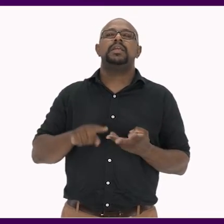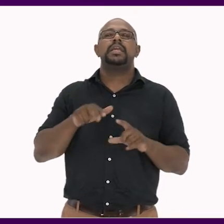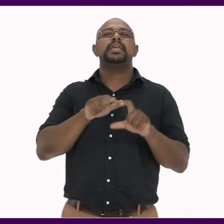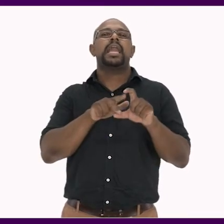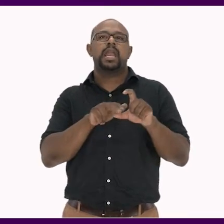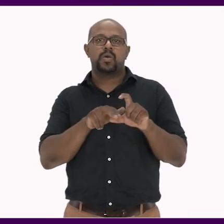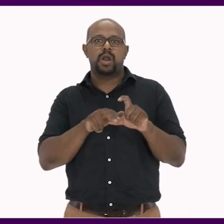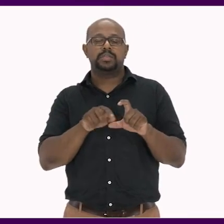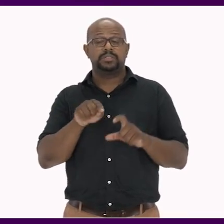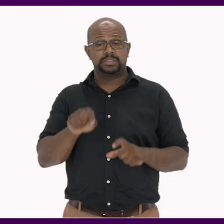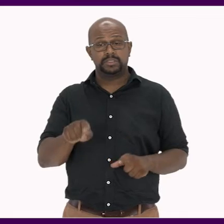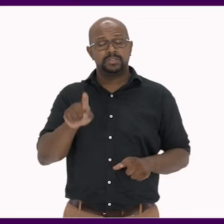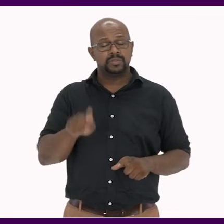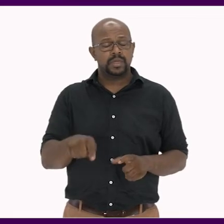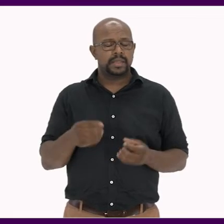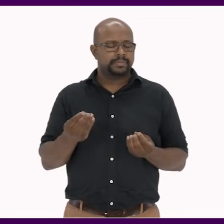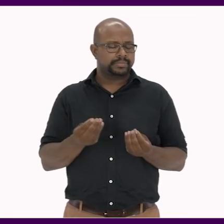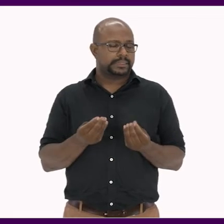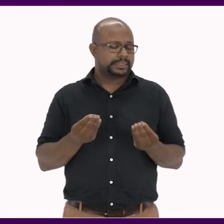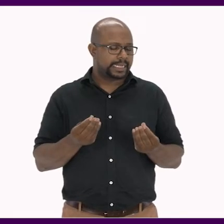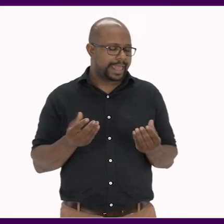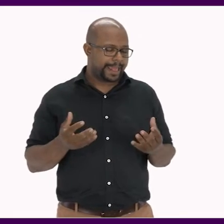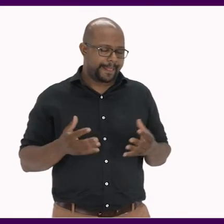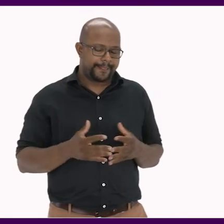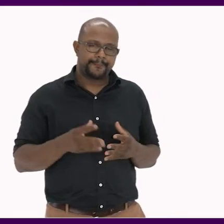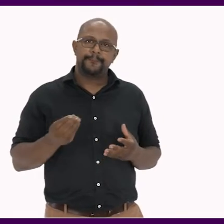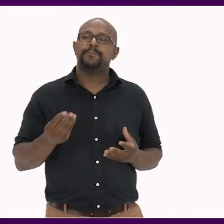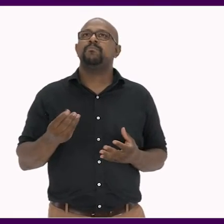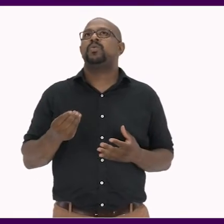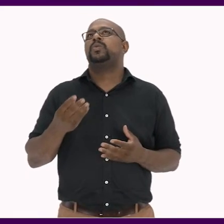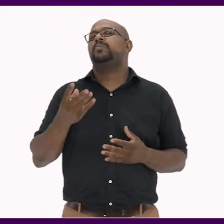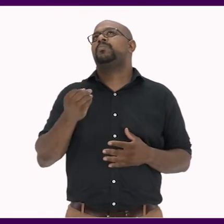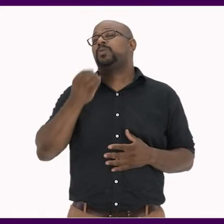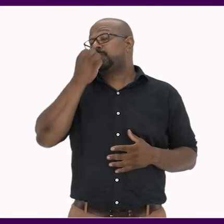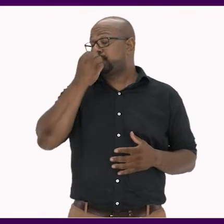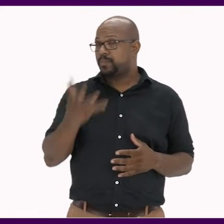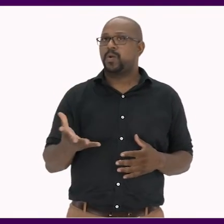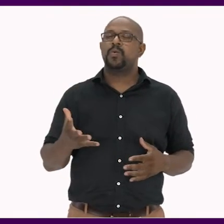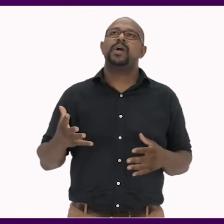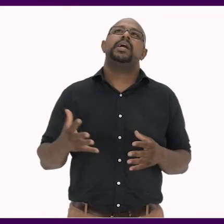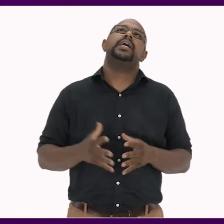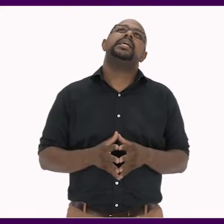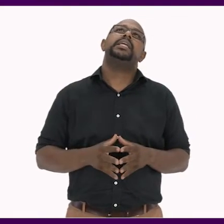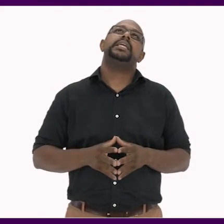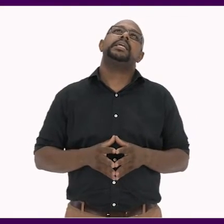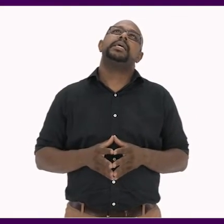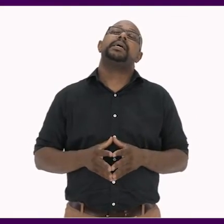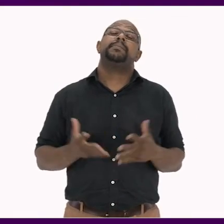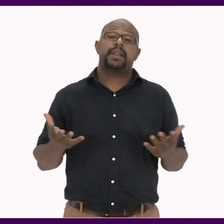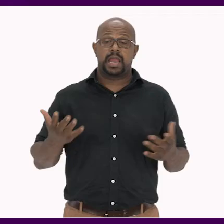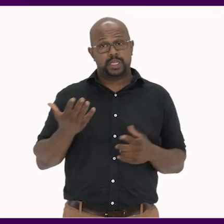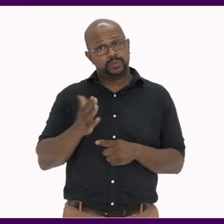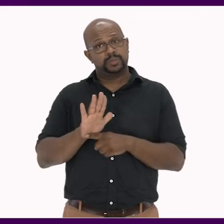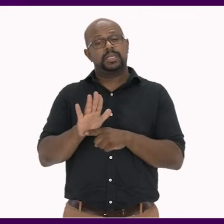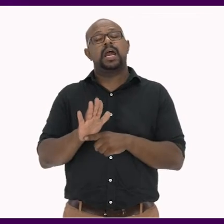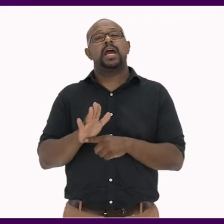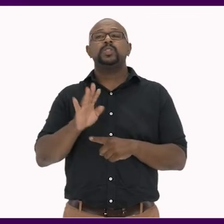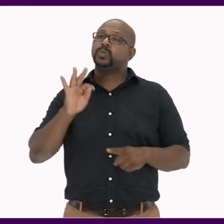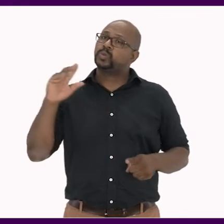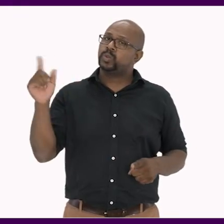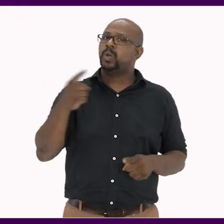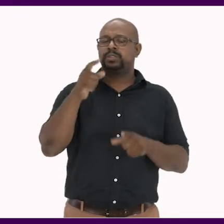Code. Isso é, assim, aquela situação muito, muito, muito boa para